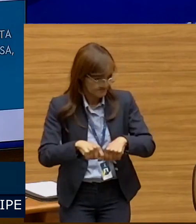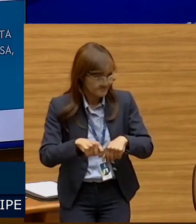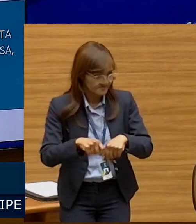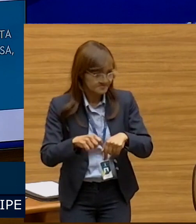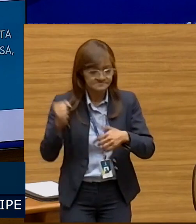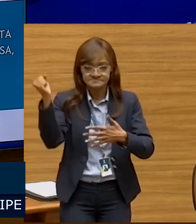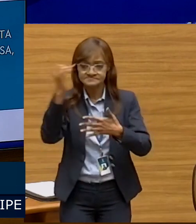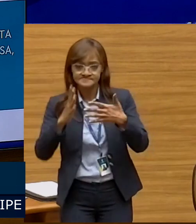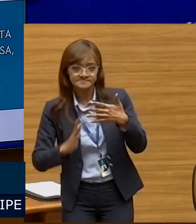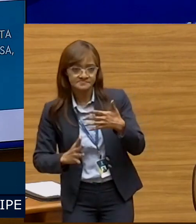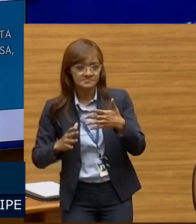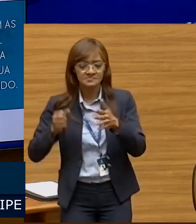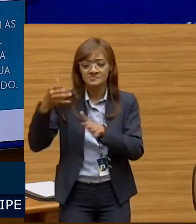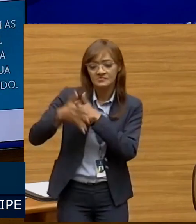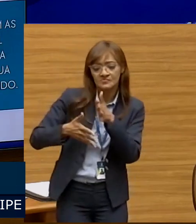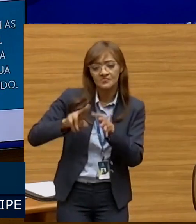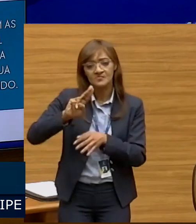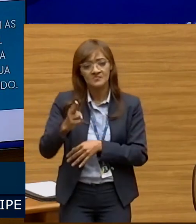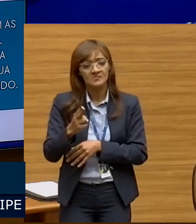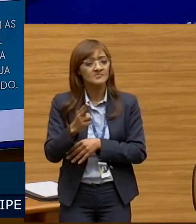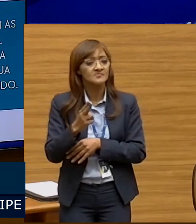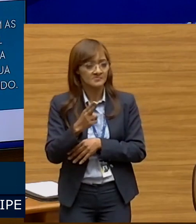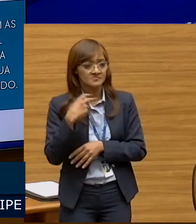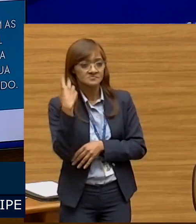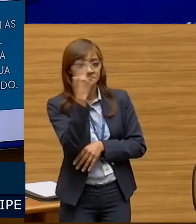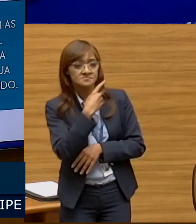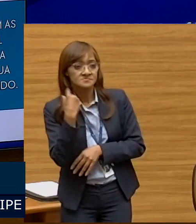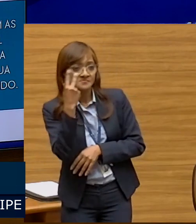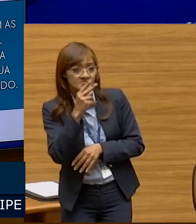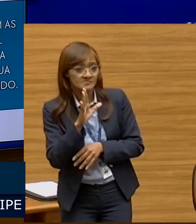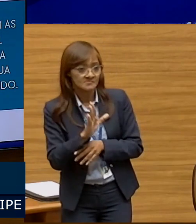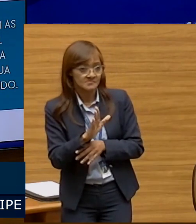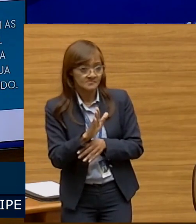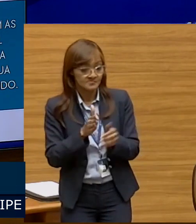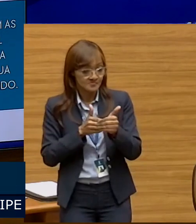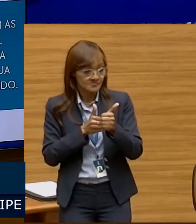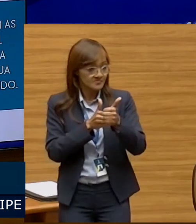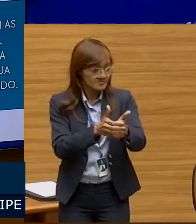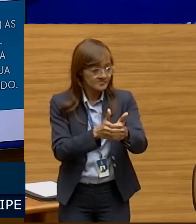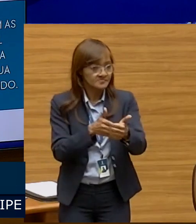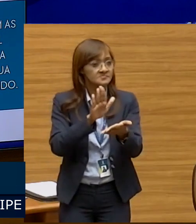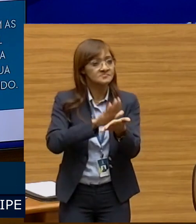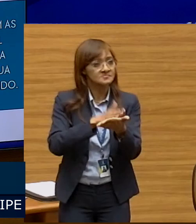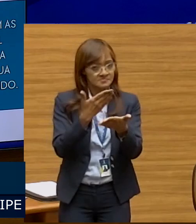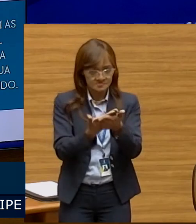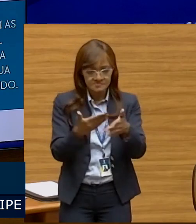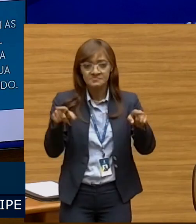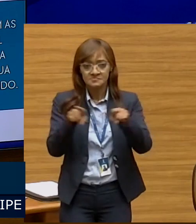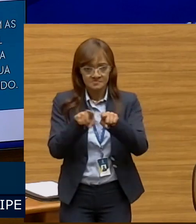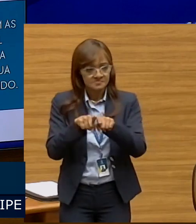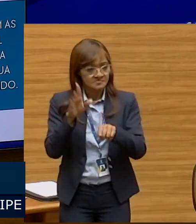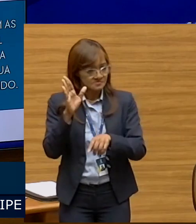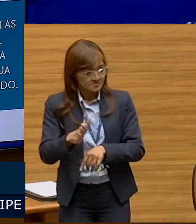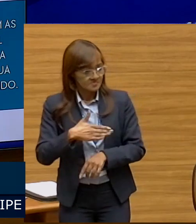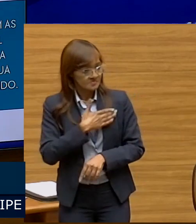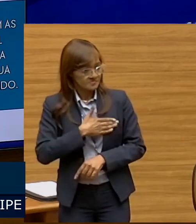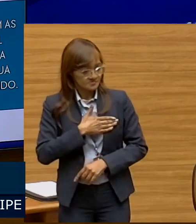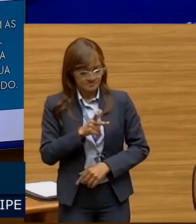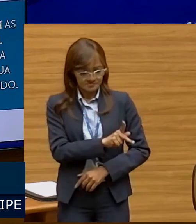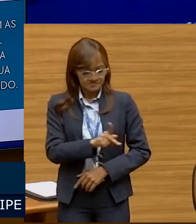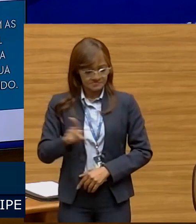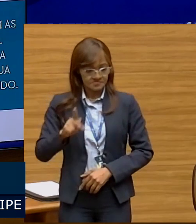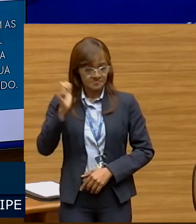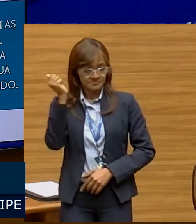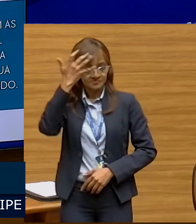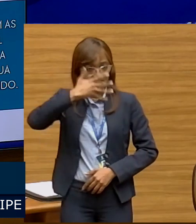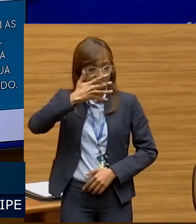de sinais para língua de sinais ou para uma língua oral, né? O guia intérprete também, inclusive nossa querida aqui, senhora presidenta Linda